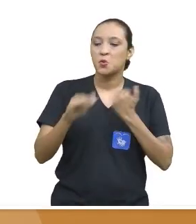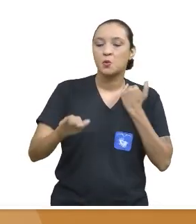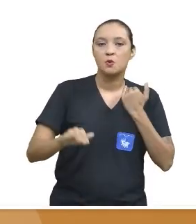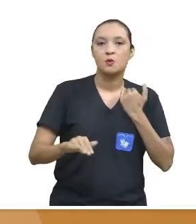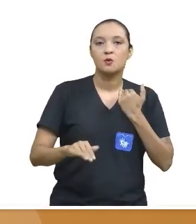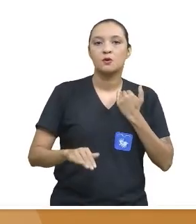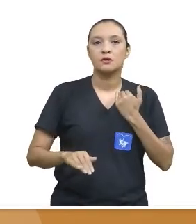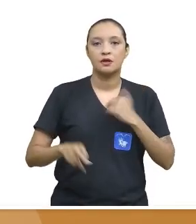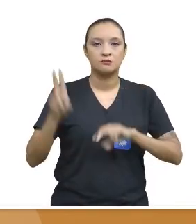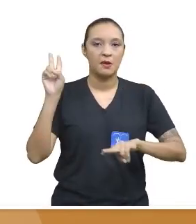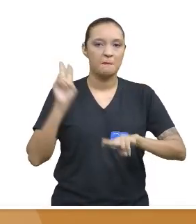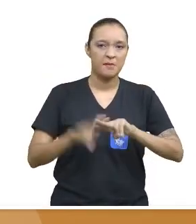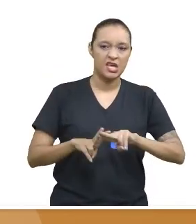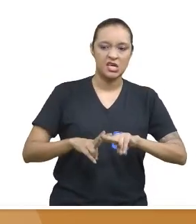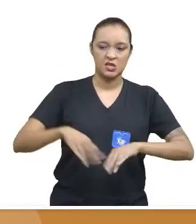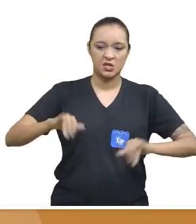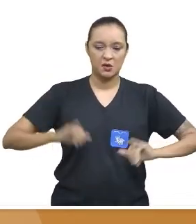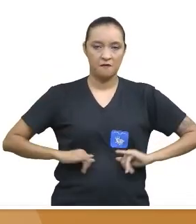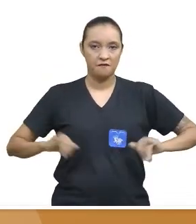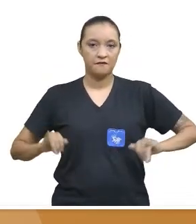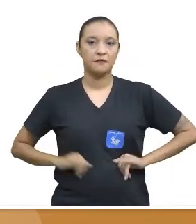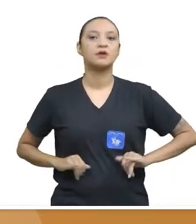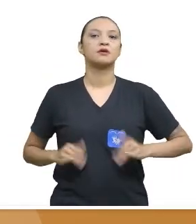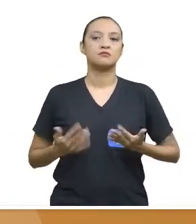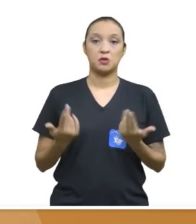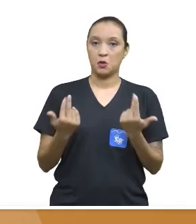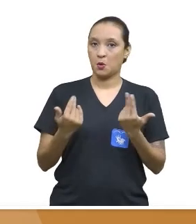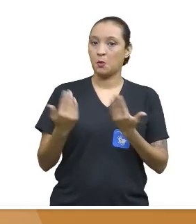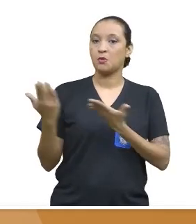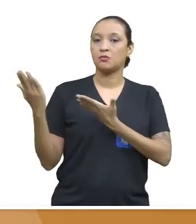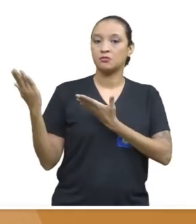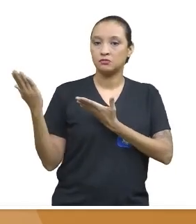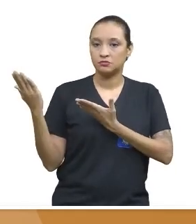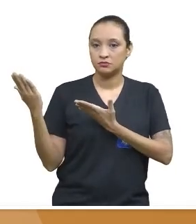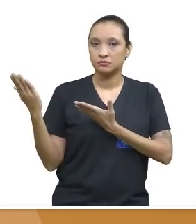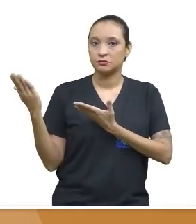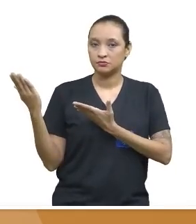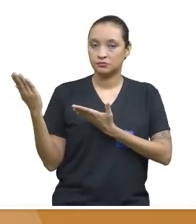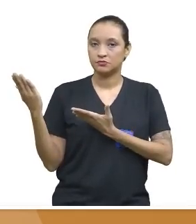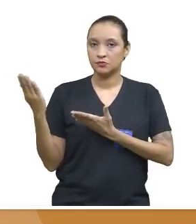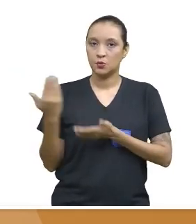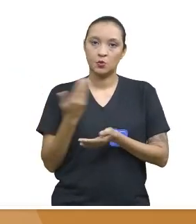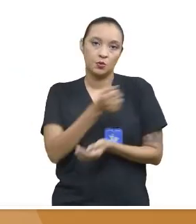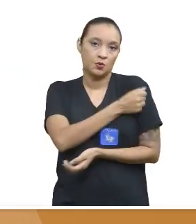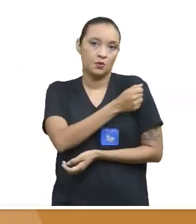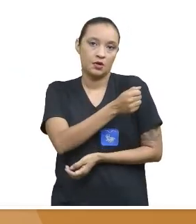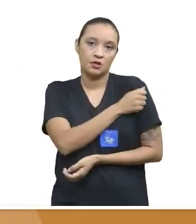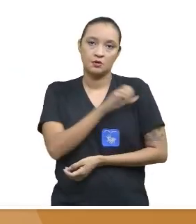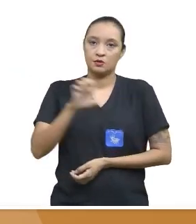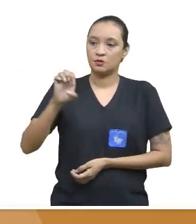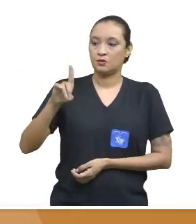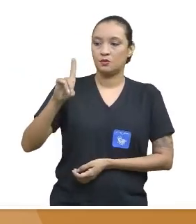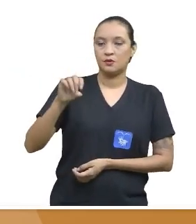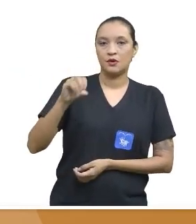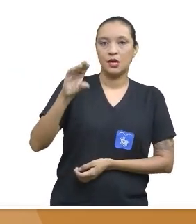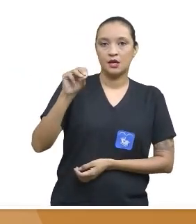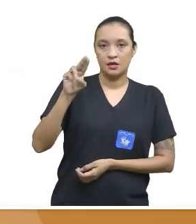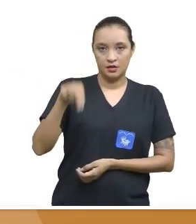se manifeste, como essa imagem aí do caixão do estudante Edson Luiz de Lima Souto, ao